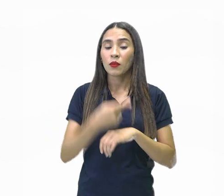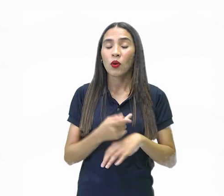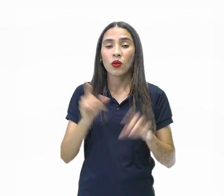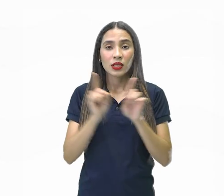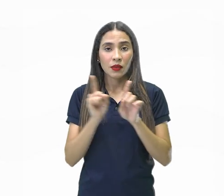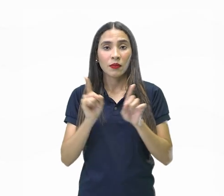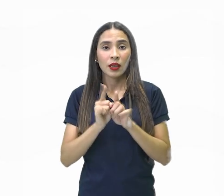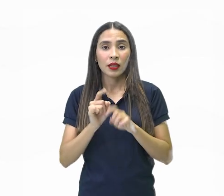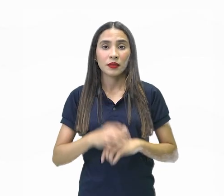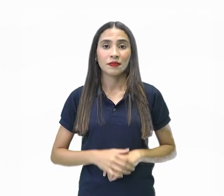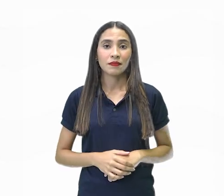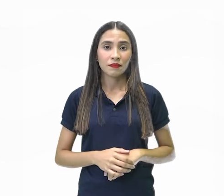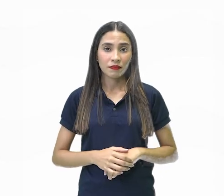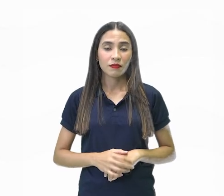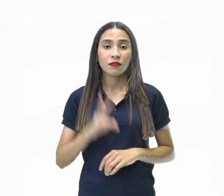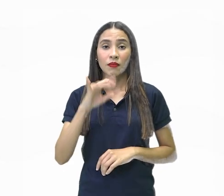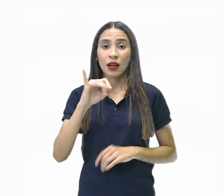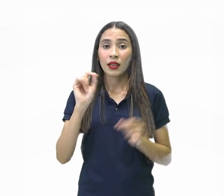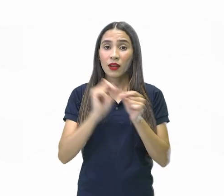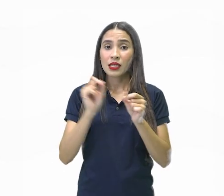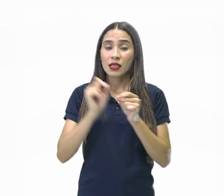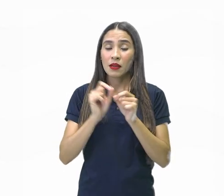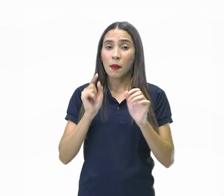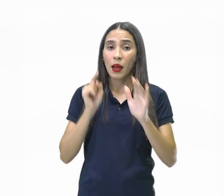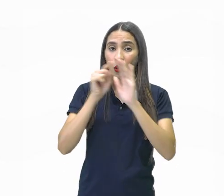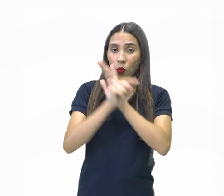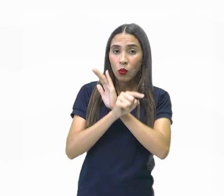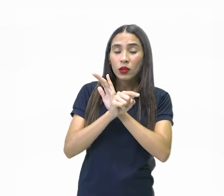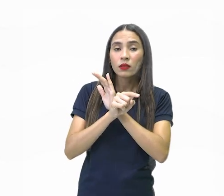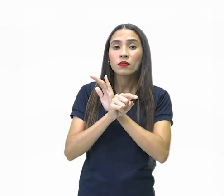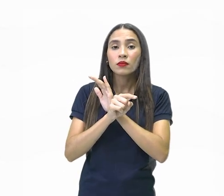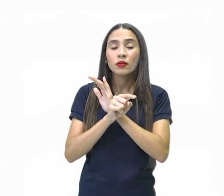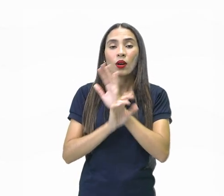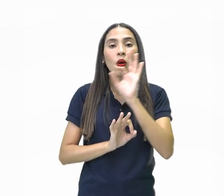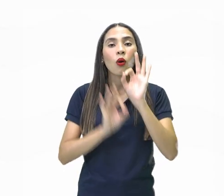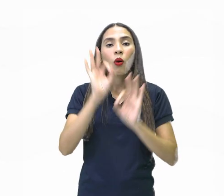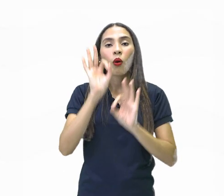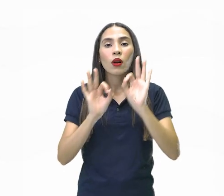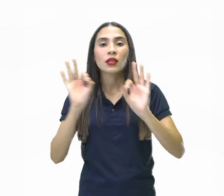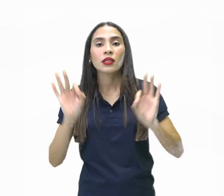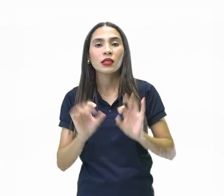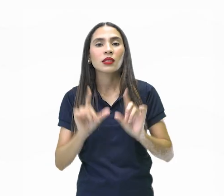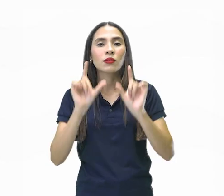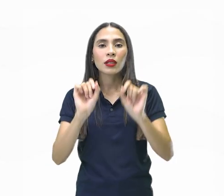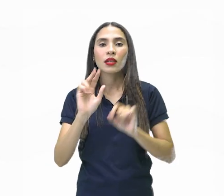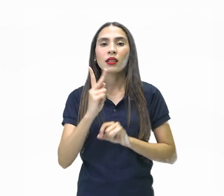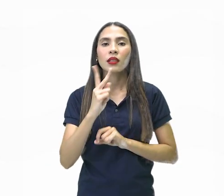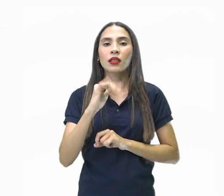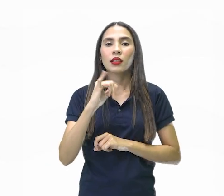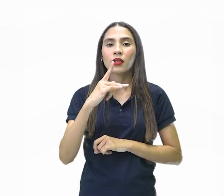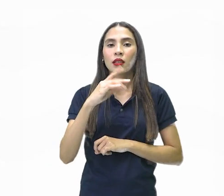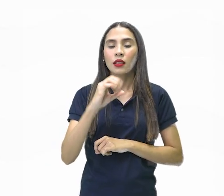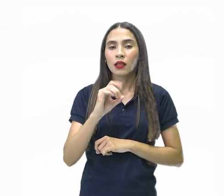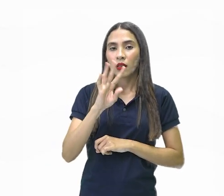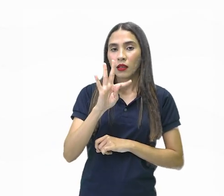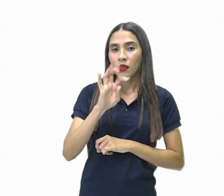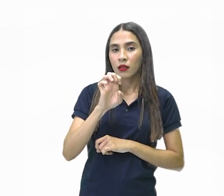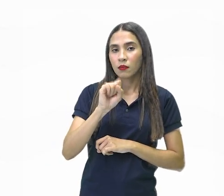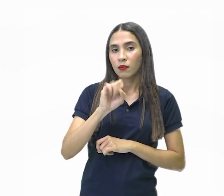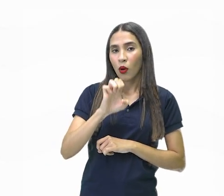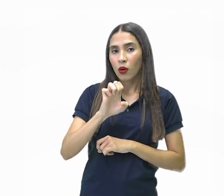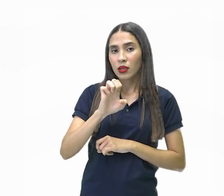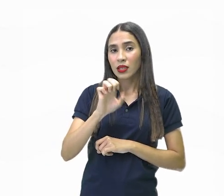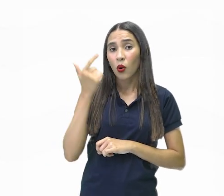a partir desse momento que ele faz uma pergunta, ele formula uma hipótese